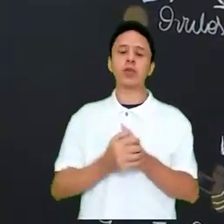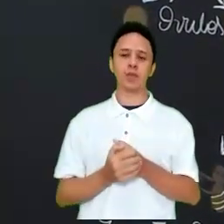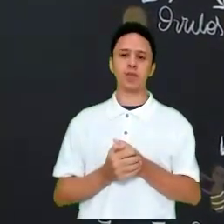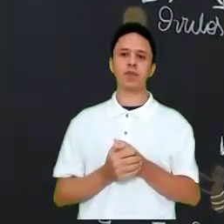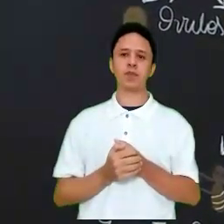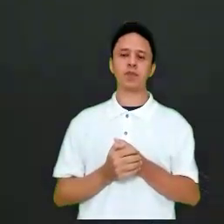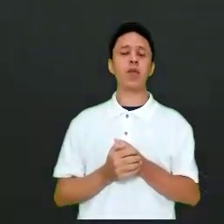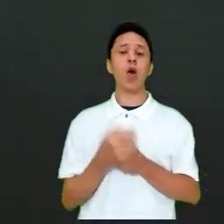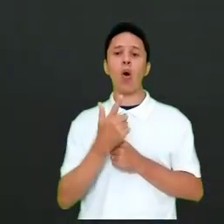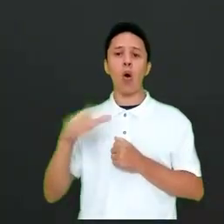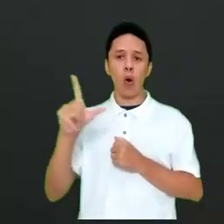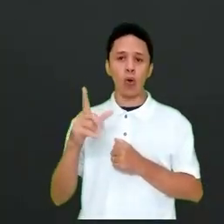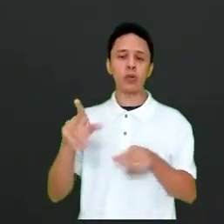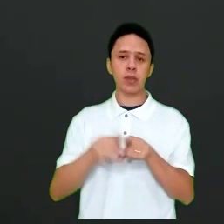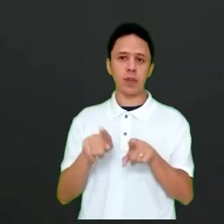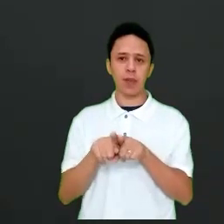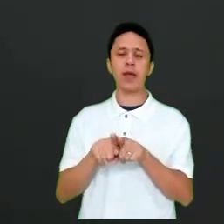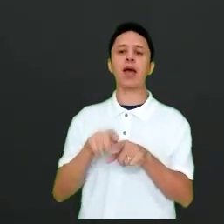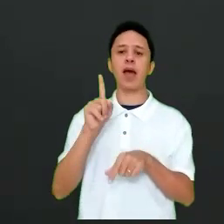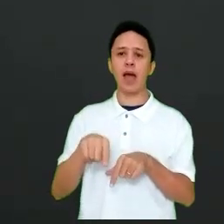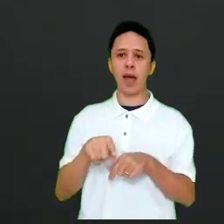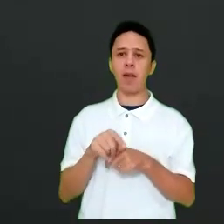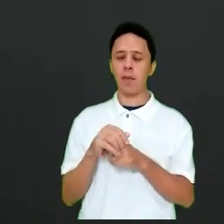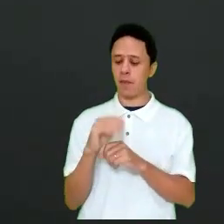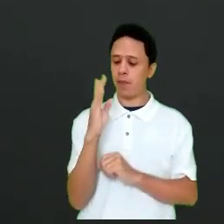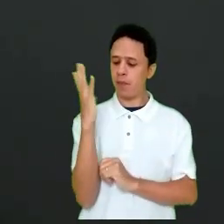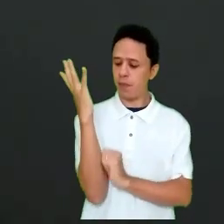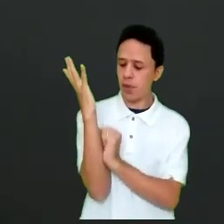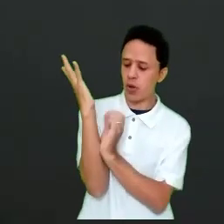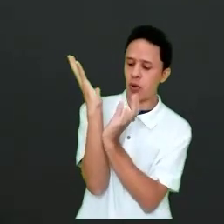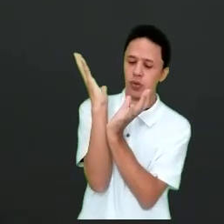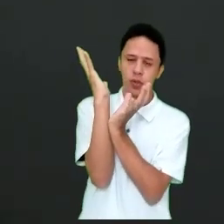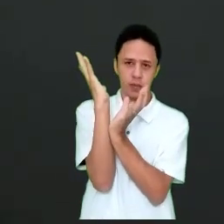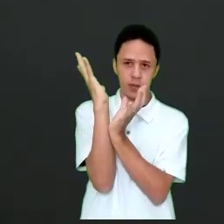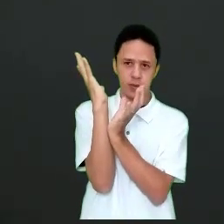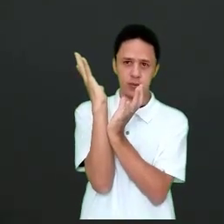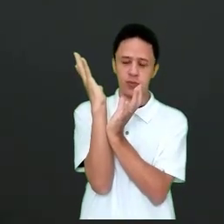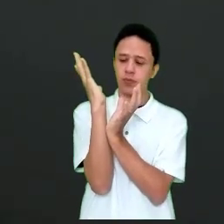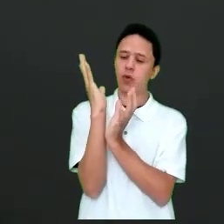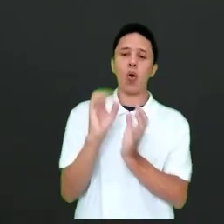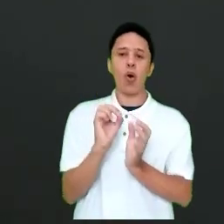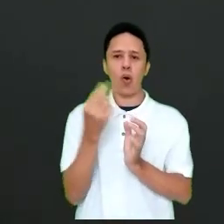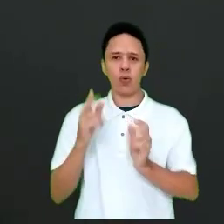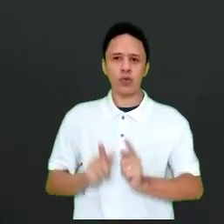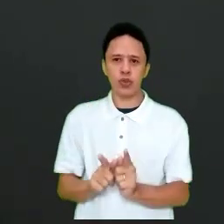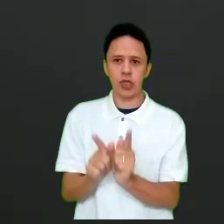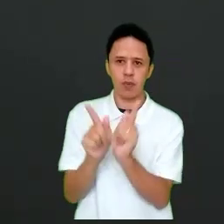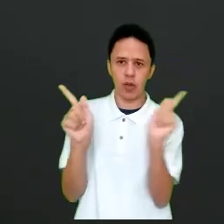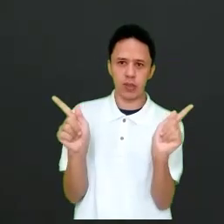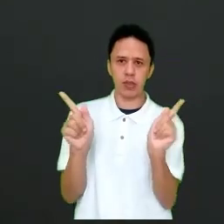ou cisparidade. Uma outra modalidade, então, é o brotamento ou gemulação. Olha